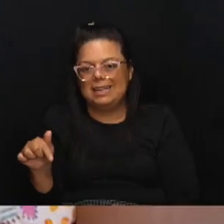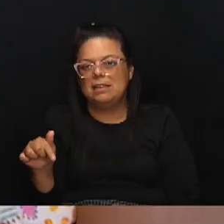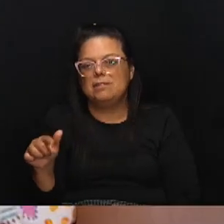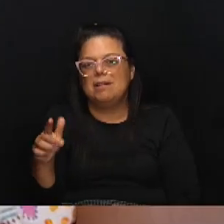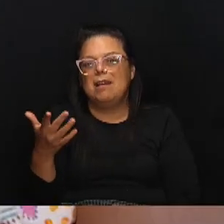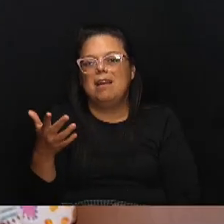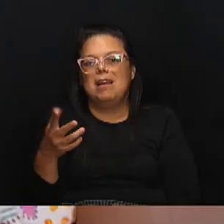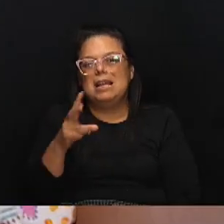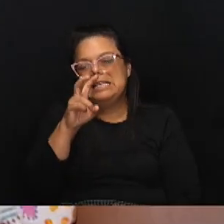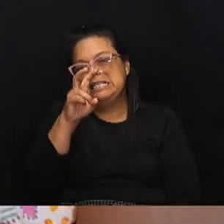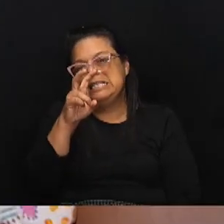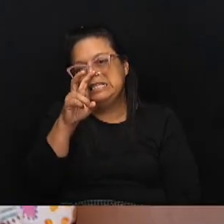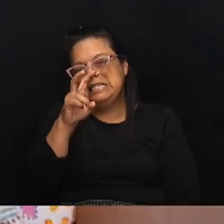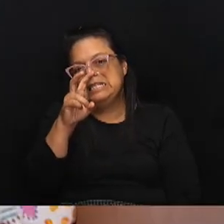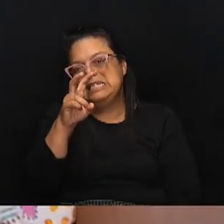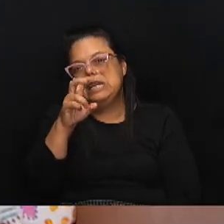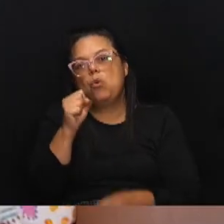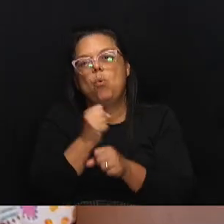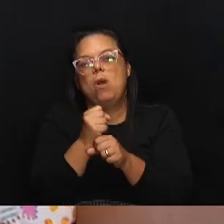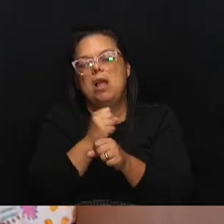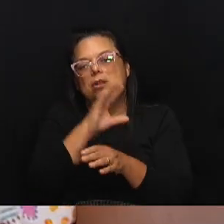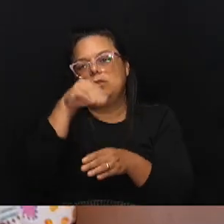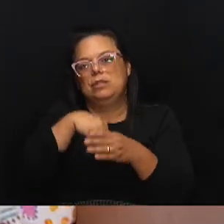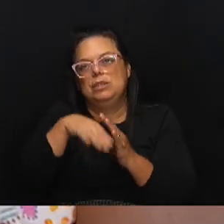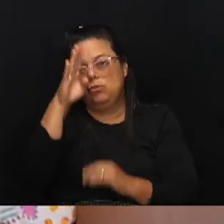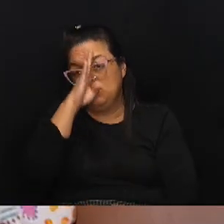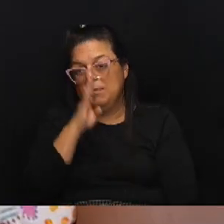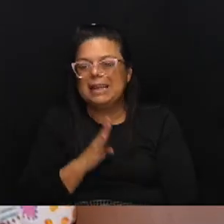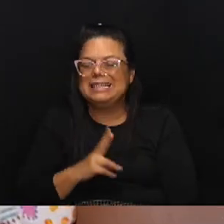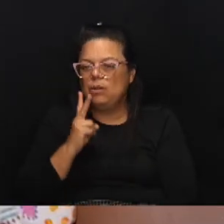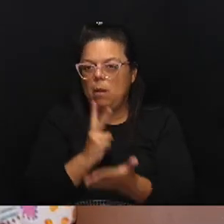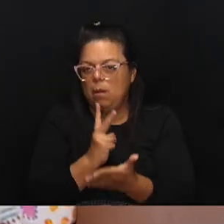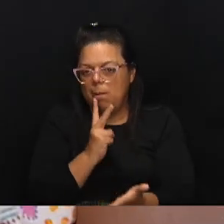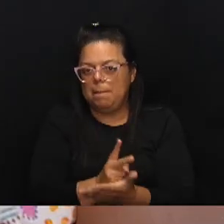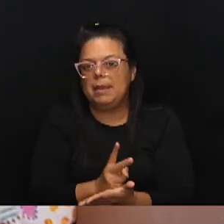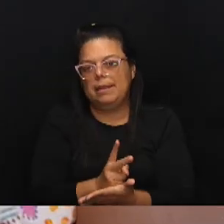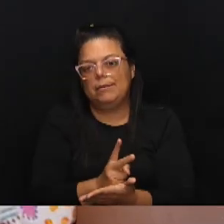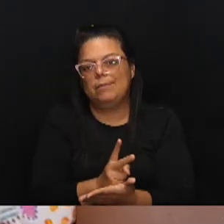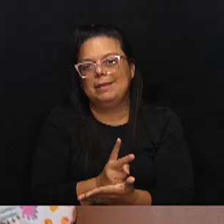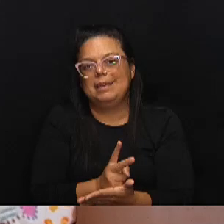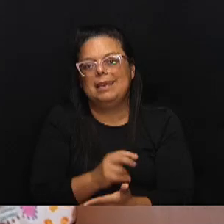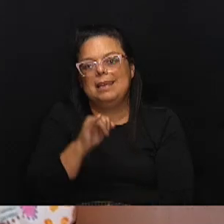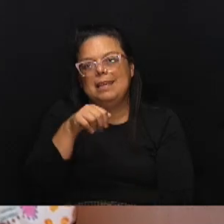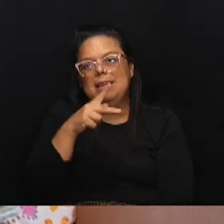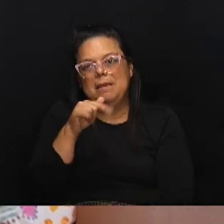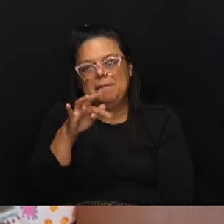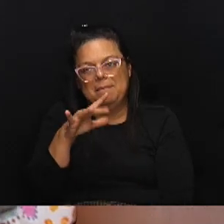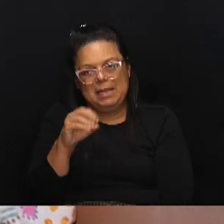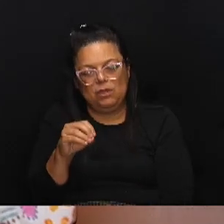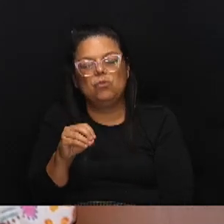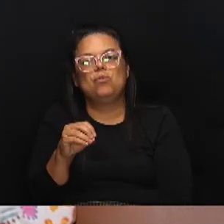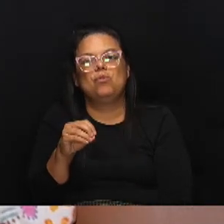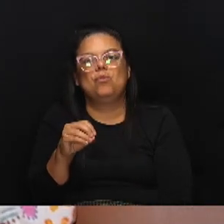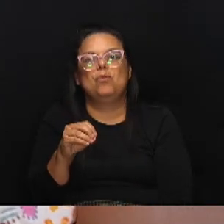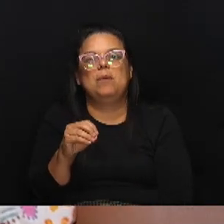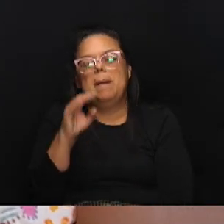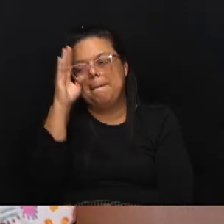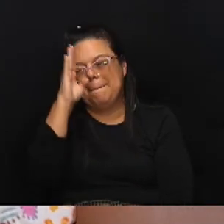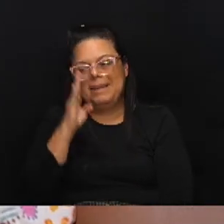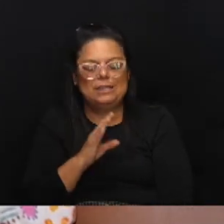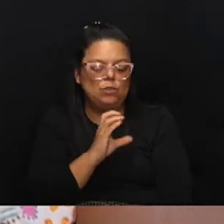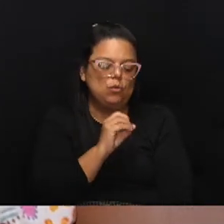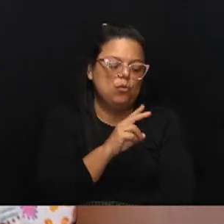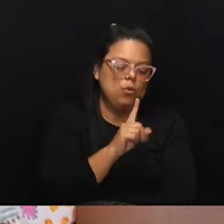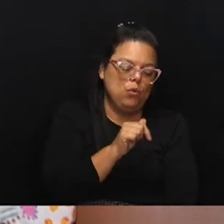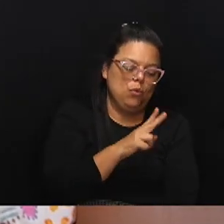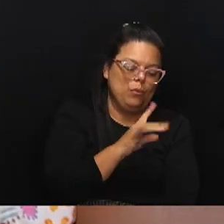há 5 anos no Brasil, Brasil mesmo, né? Se bem que império, você muda de Brasil colônia para Brasil império,